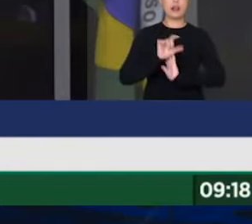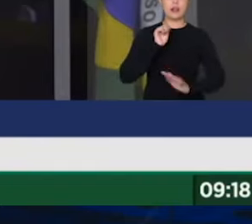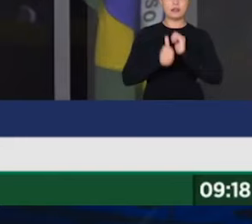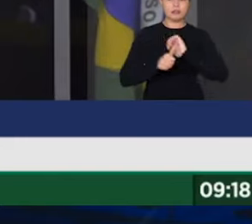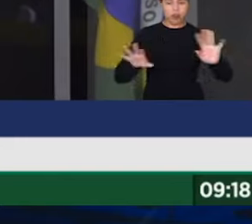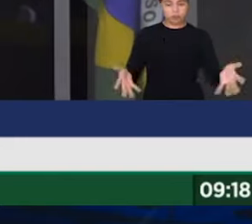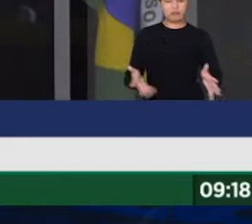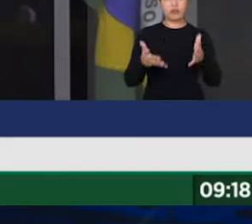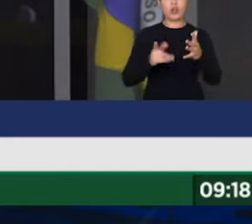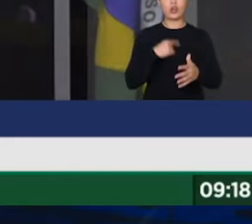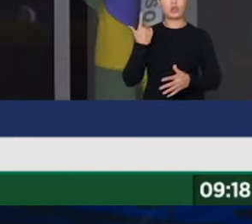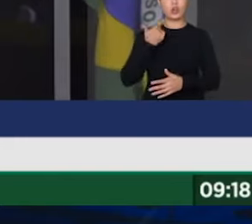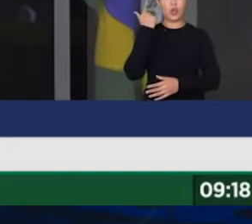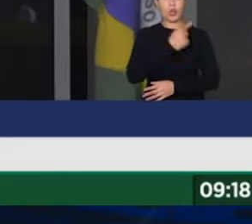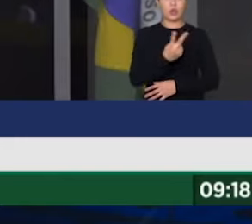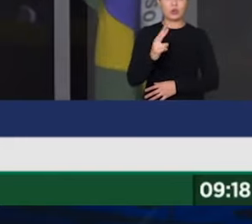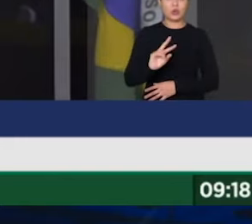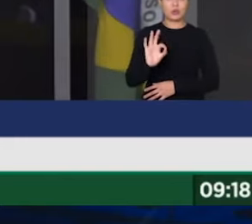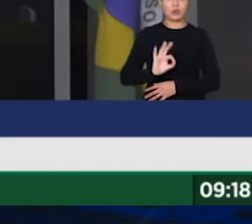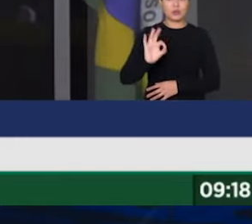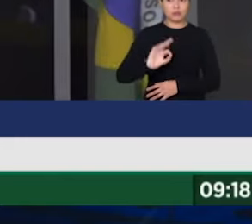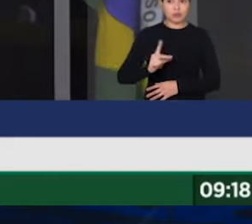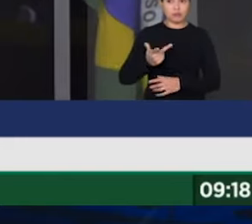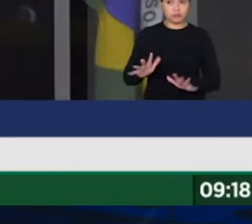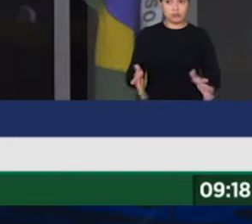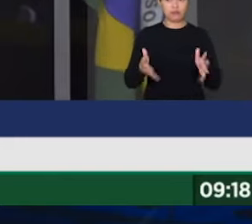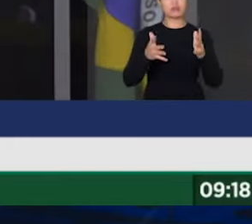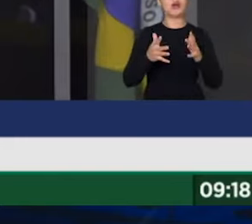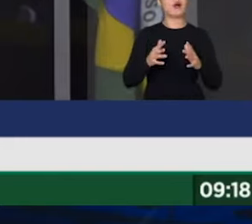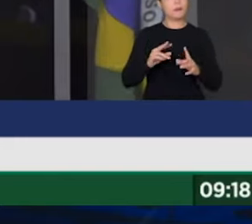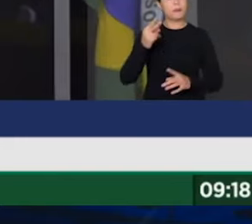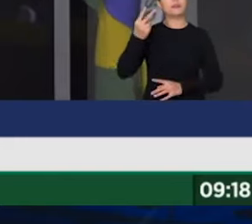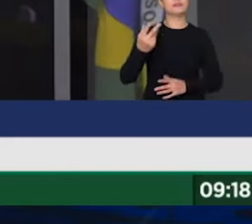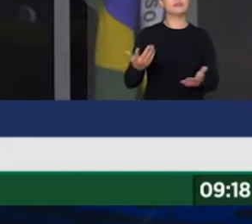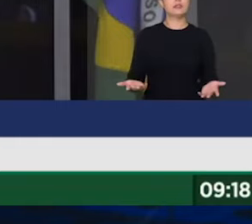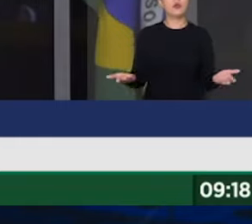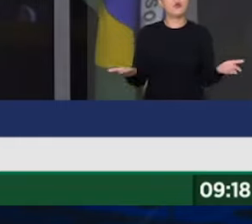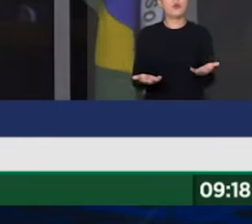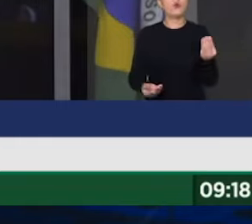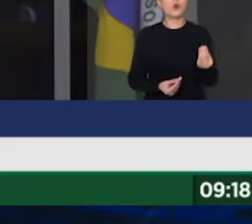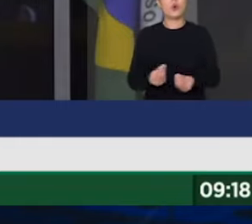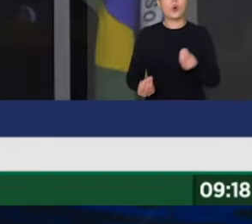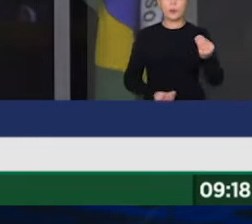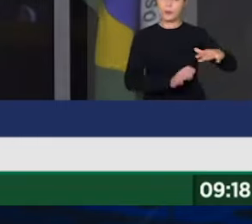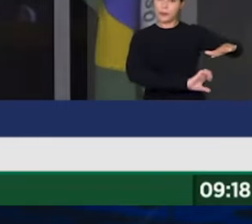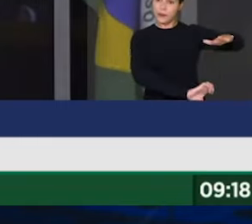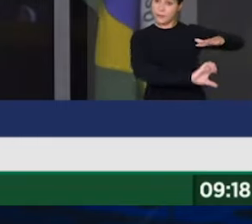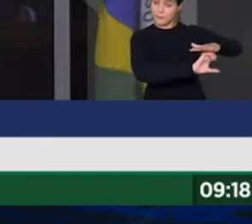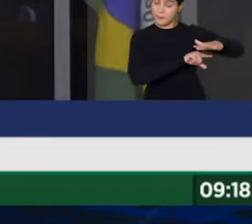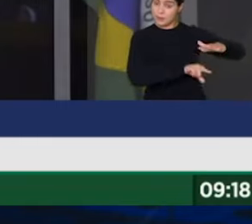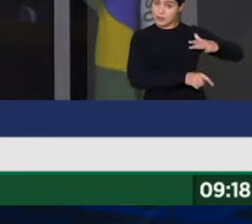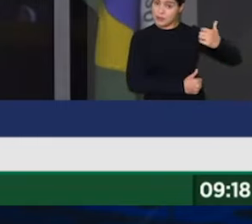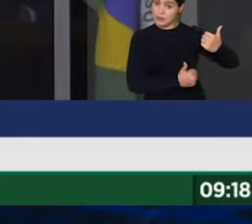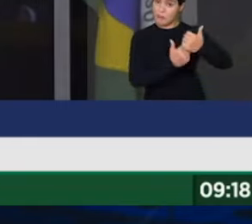secretário Marcelo Magalhães, do ministro Ronaldo da Cidadania, e isso faz com que as empresas tenham mais facilidade em aportar recursos